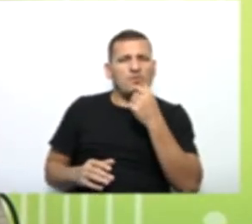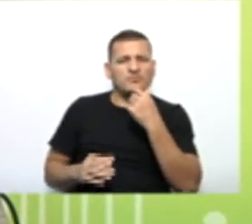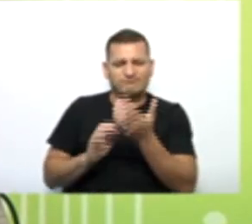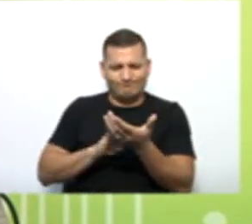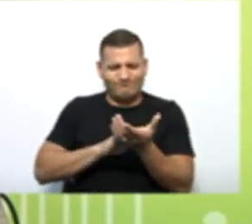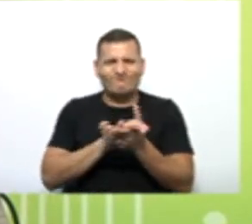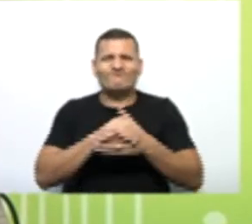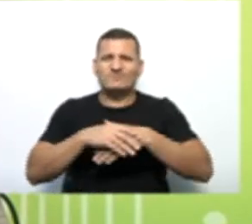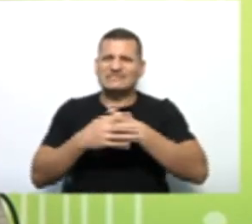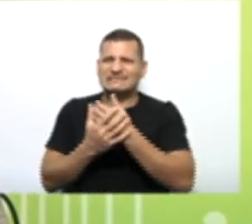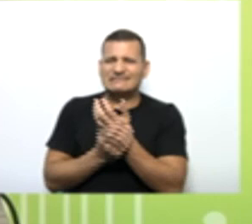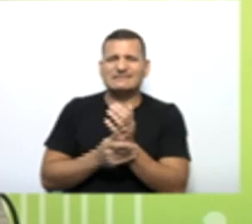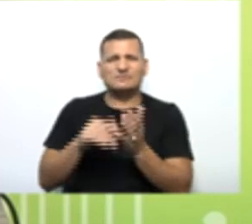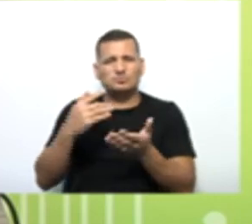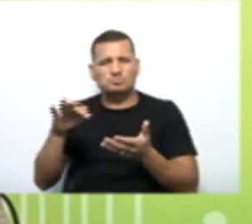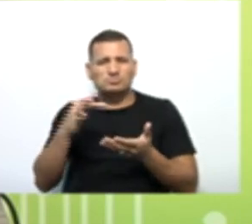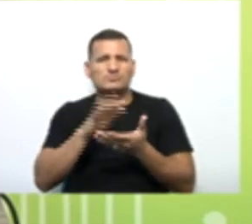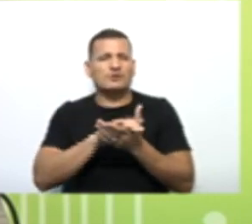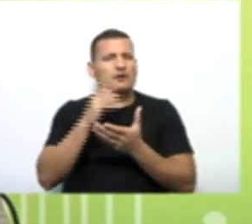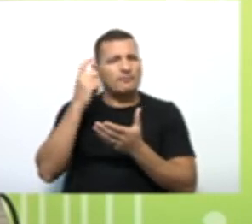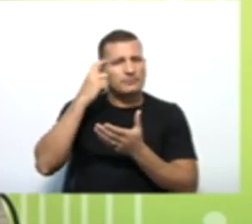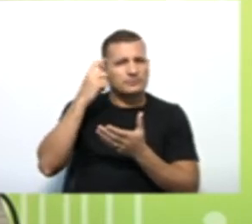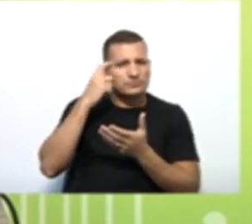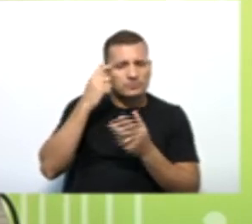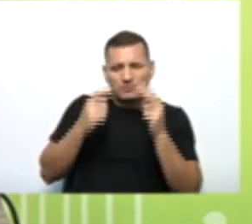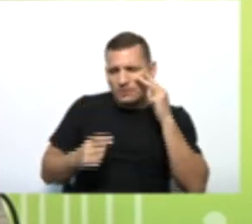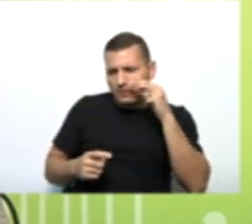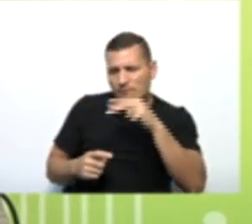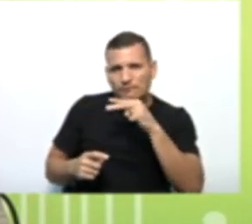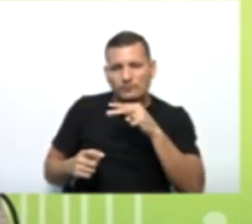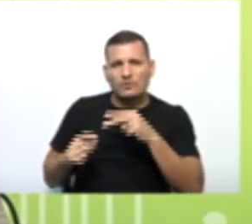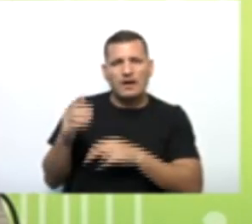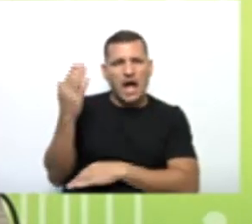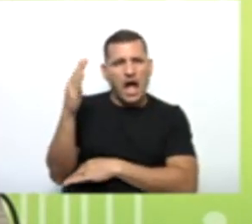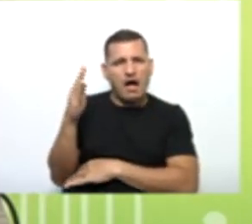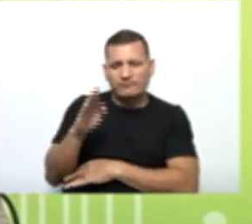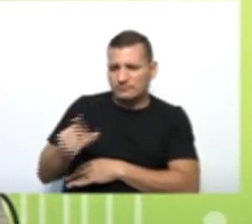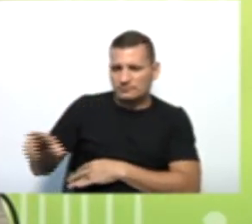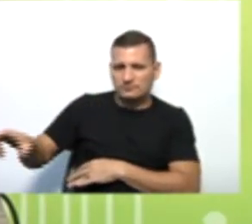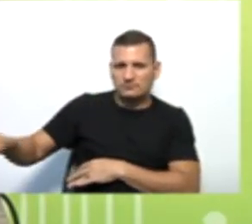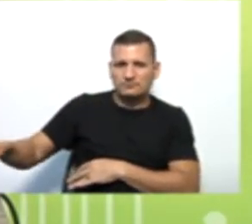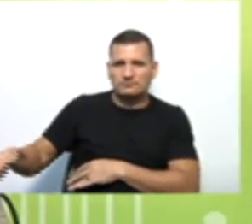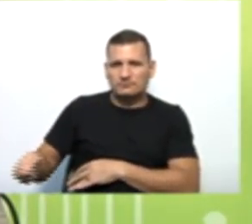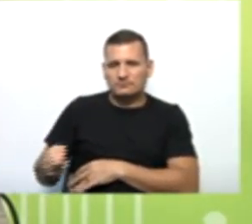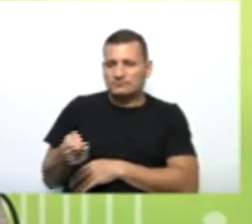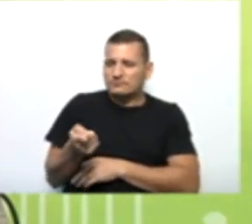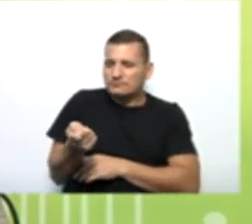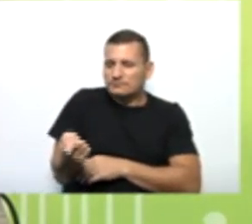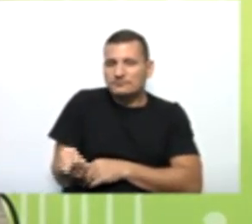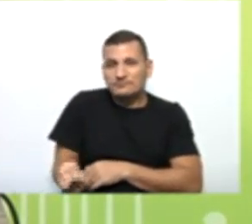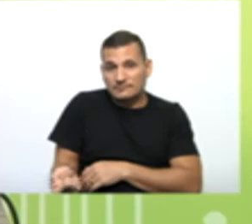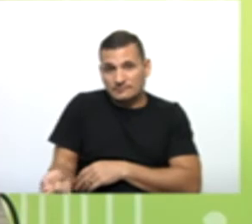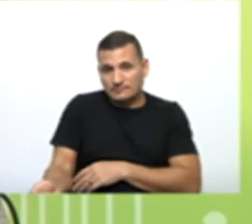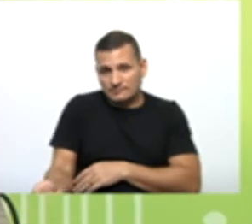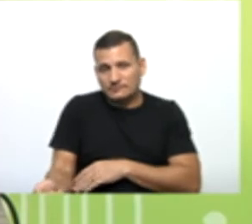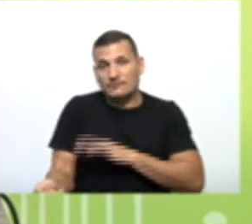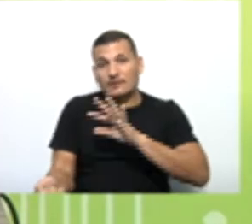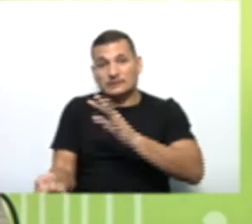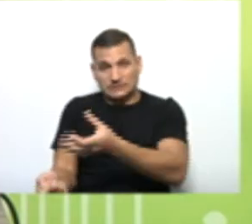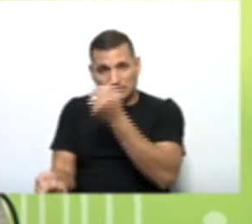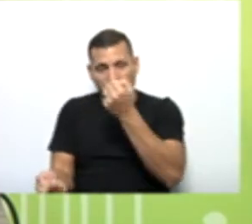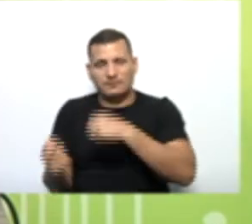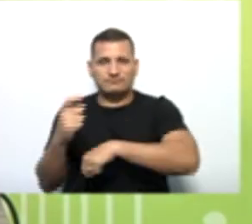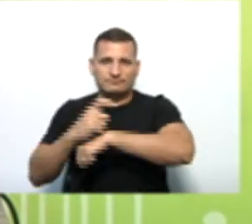mão doendo, mas ele pensou, parou, olhou para o lado, viu um galho. Pegou o galho, voltou lá e colocou para salvar o